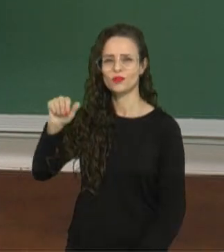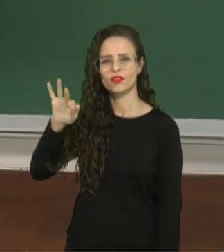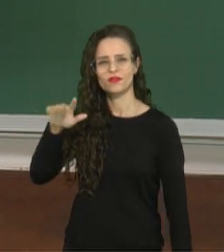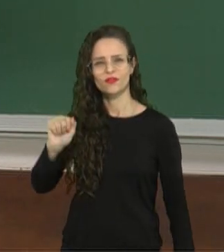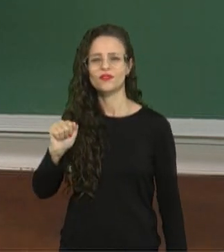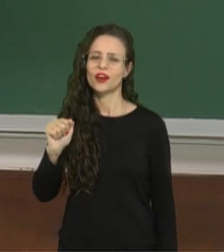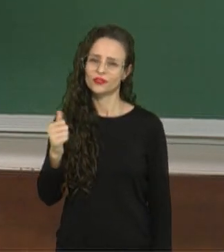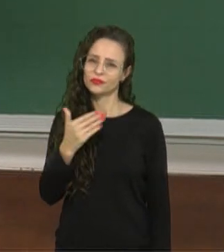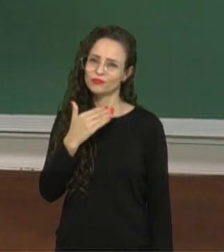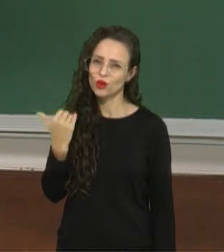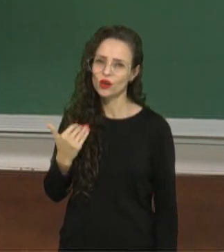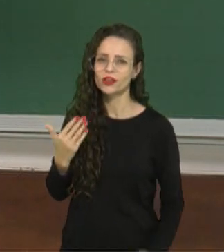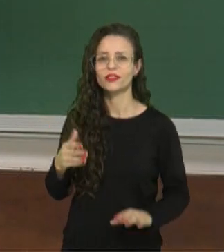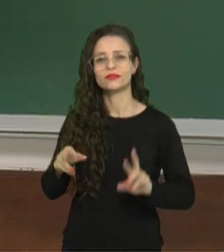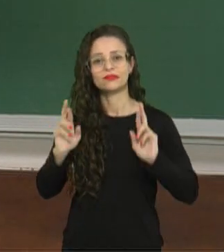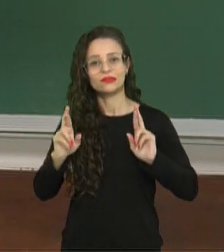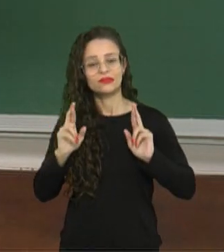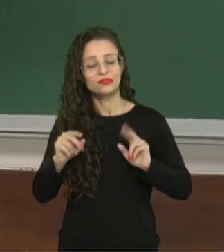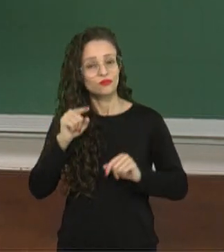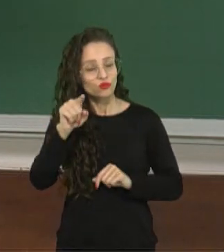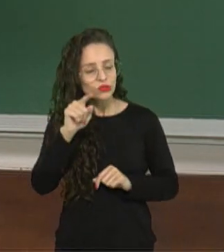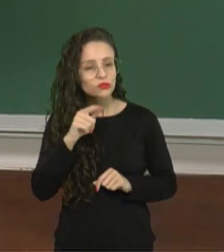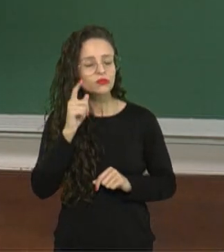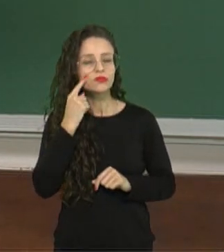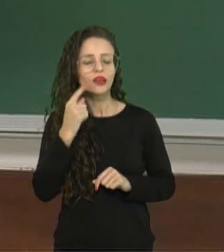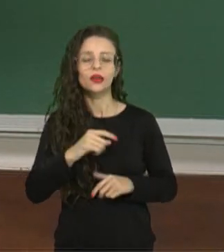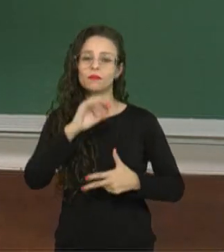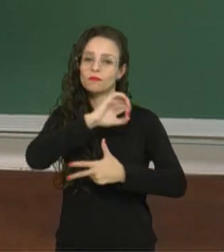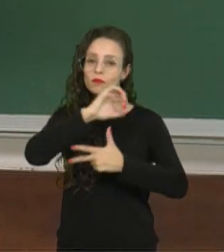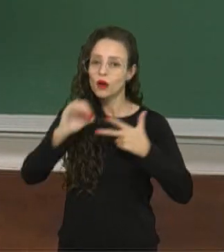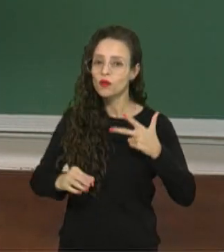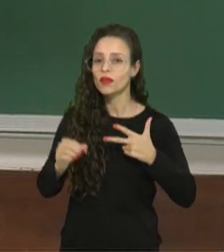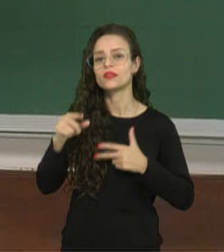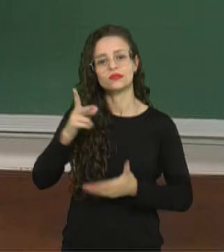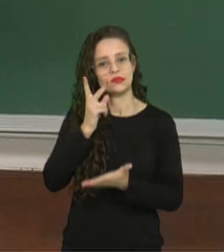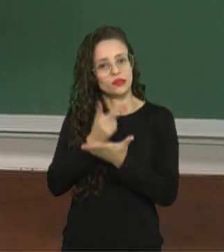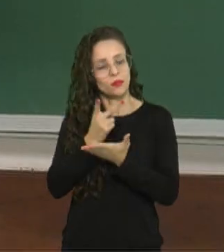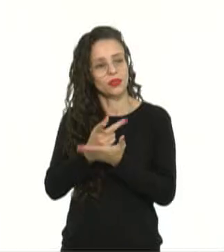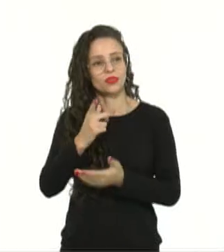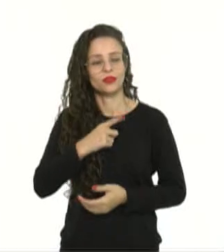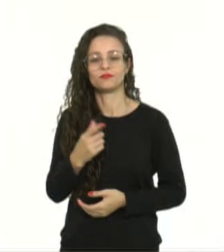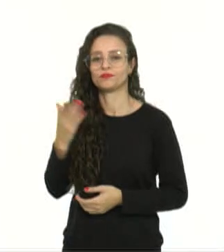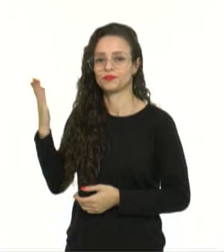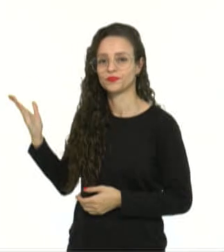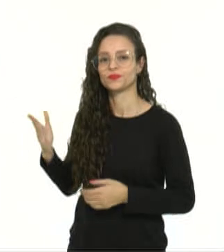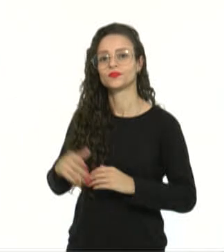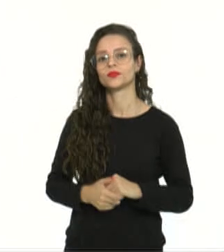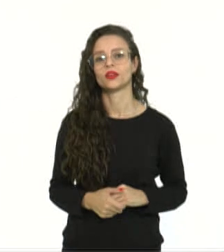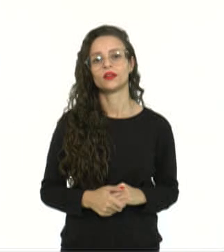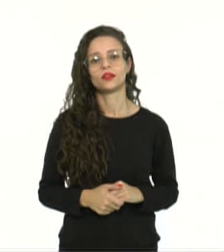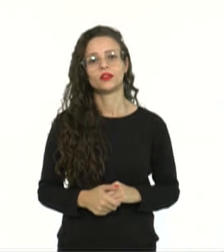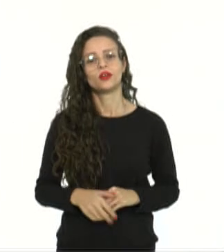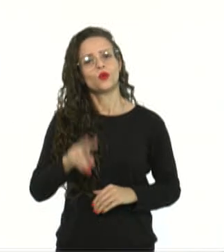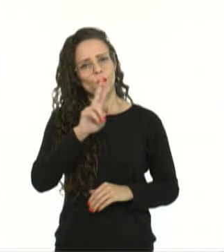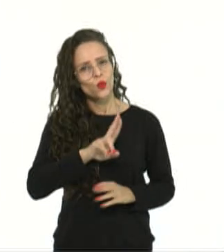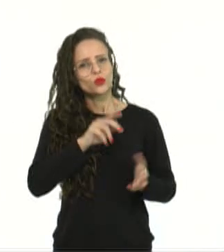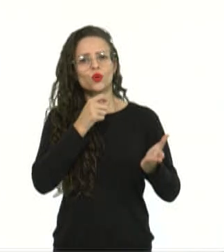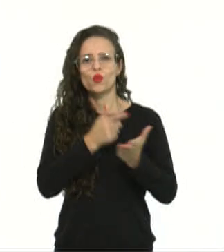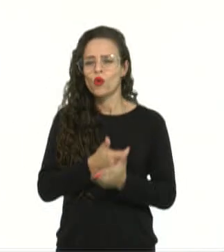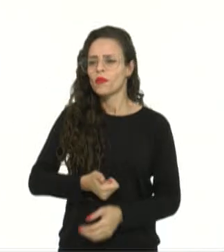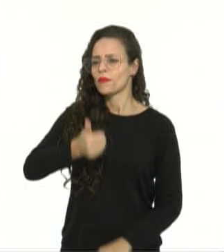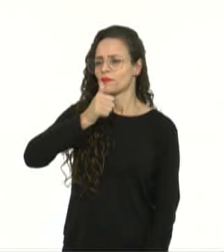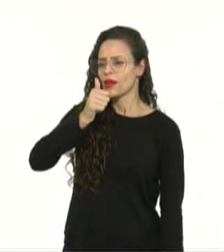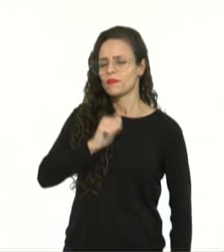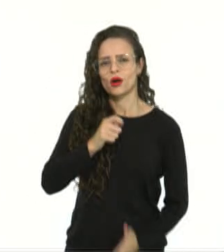chances da Mafalda aparecer lá na sua prova, no Enem ou no vestibular. E a Mafalda diz lá, use, compre,